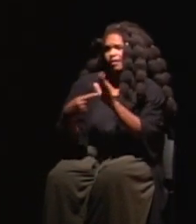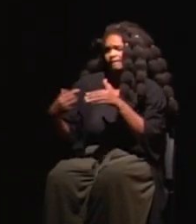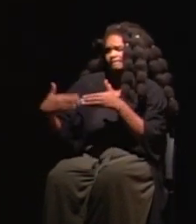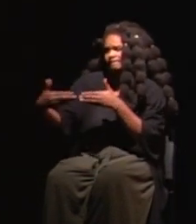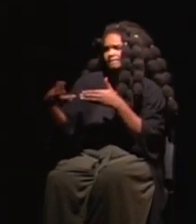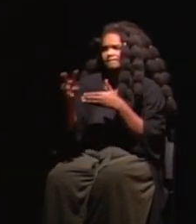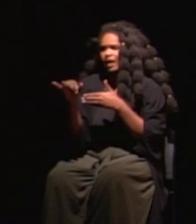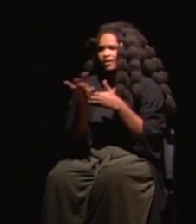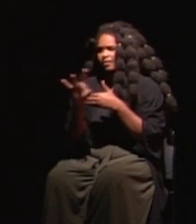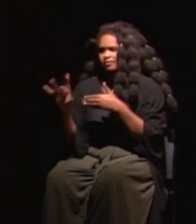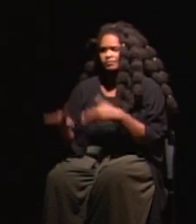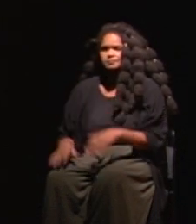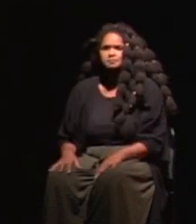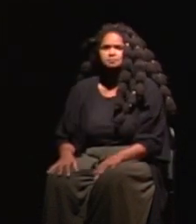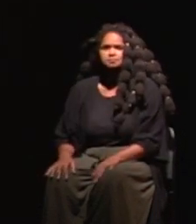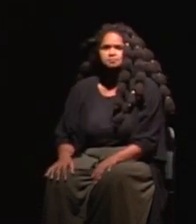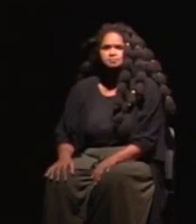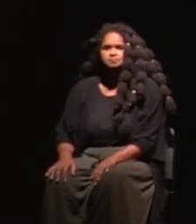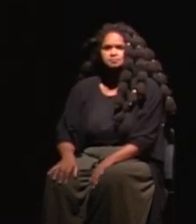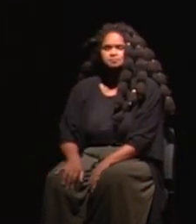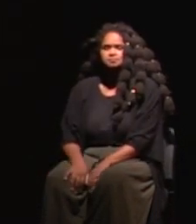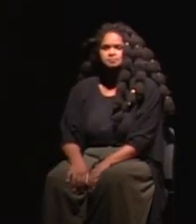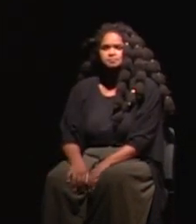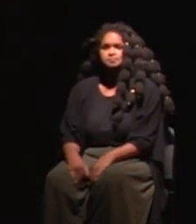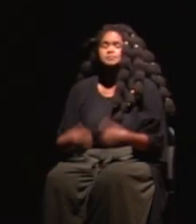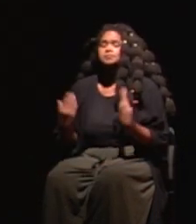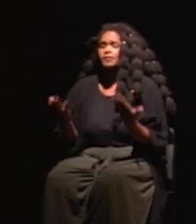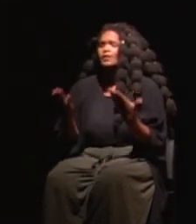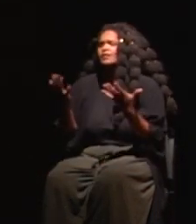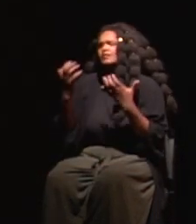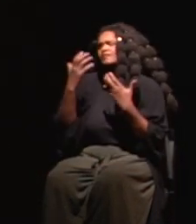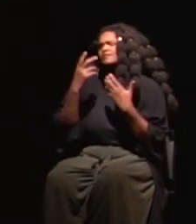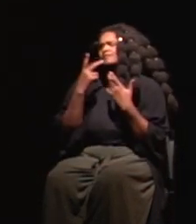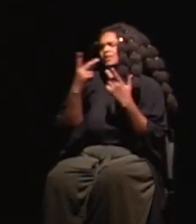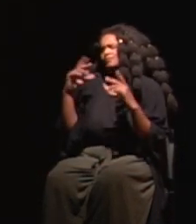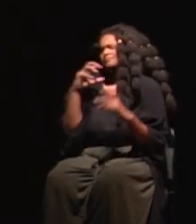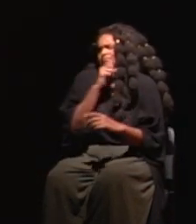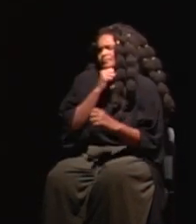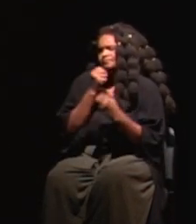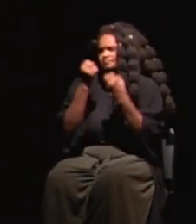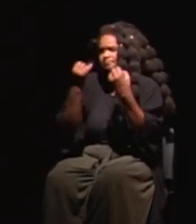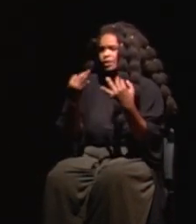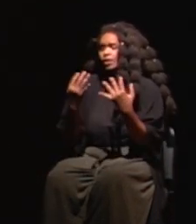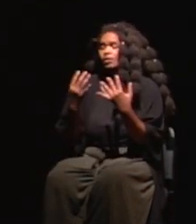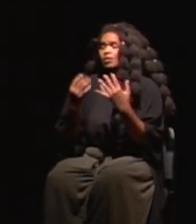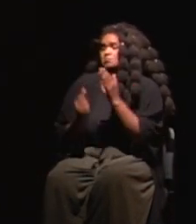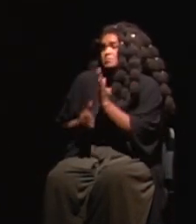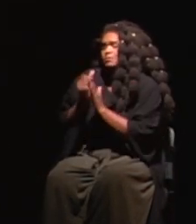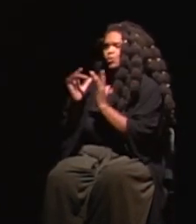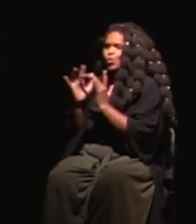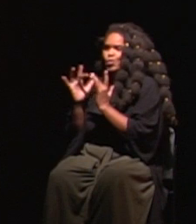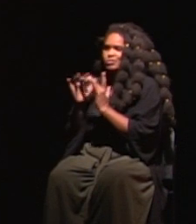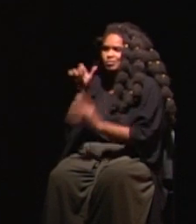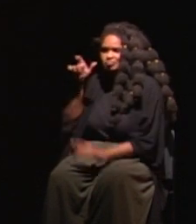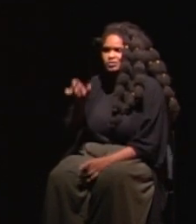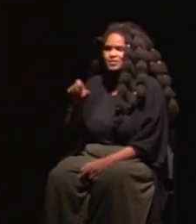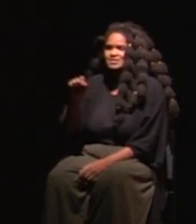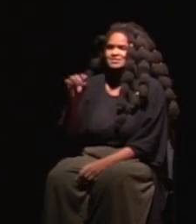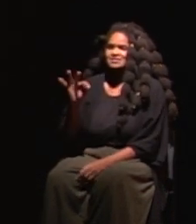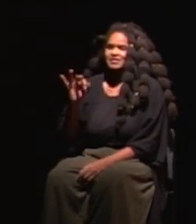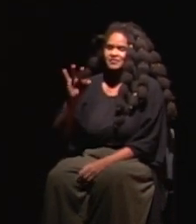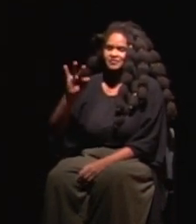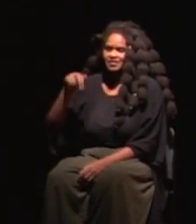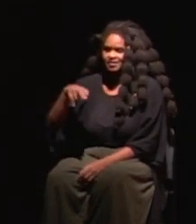da fala de cada uma. Né? Eu gostaria de falar rapidamente também do nosso primeiro contato com a Estefânia. Esse